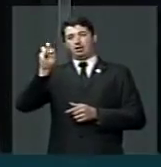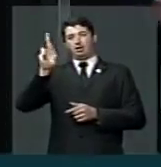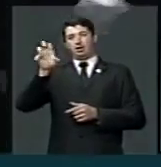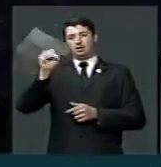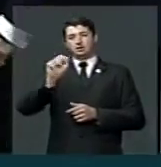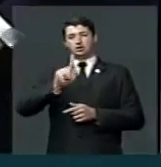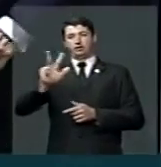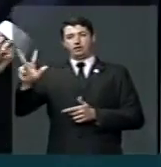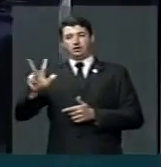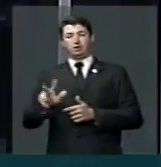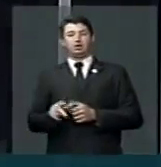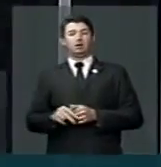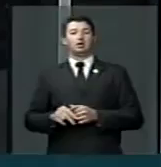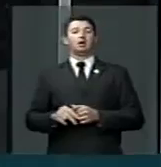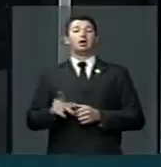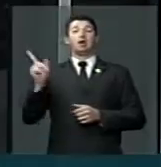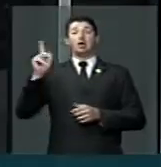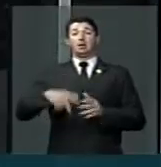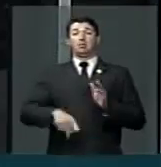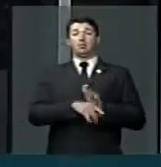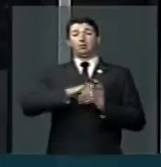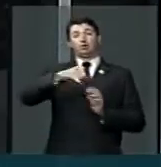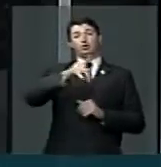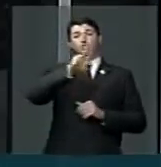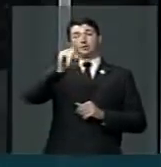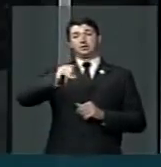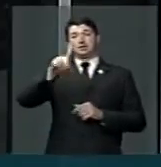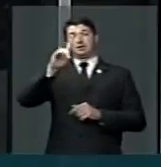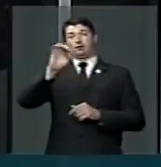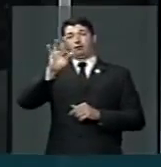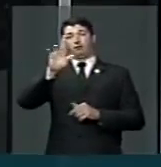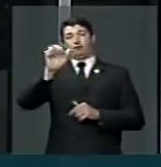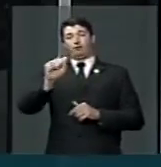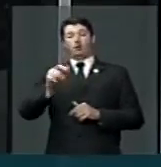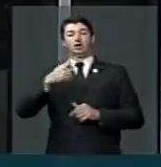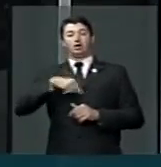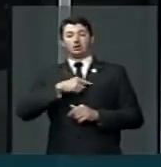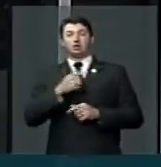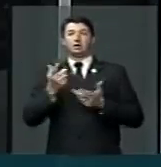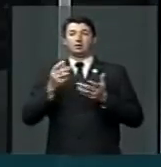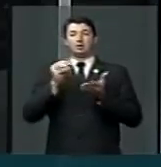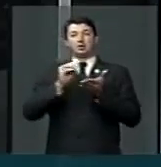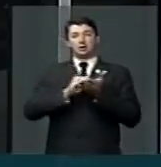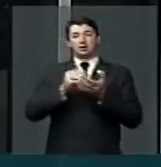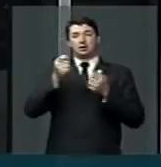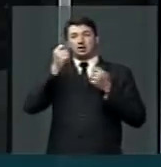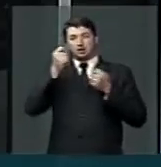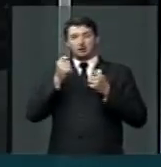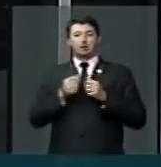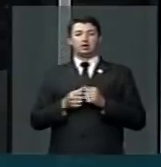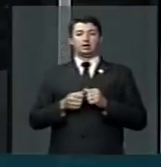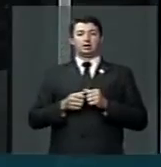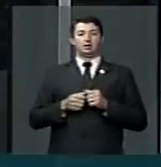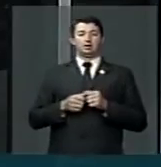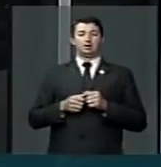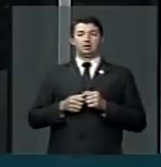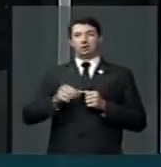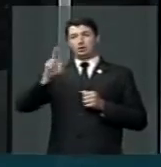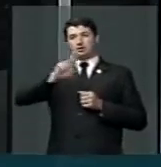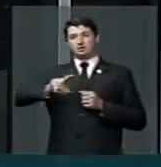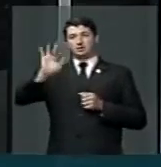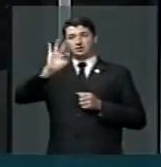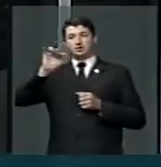da Universidade Federal de Juiz de Fora, que nós estamos, então, implantando o nosso campus, a nossa Universidade